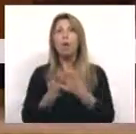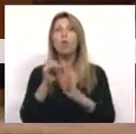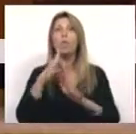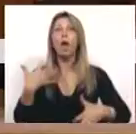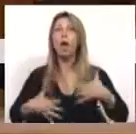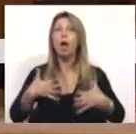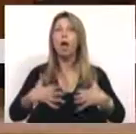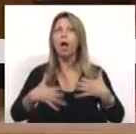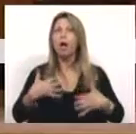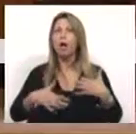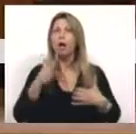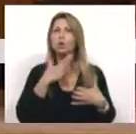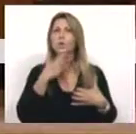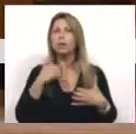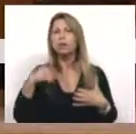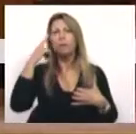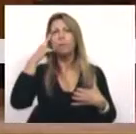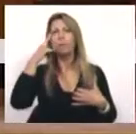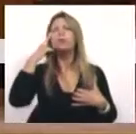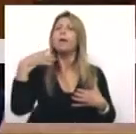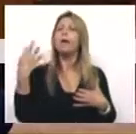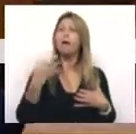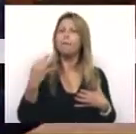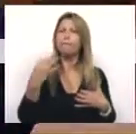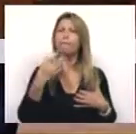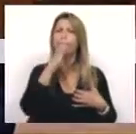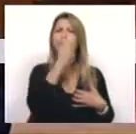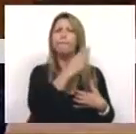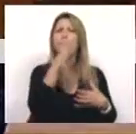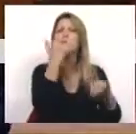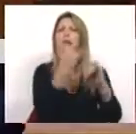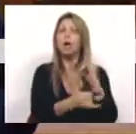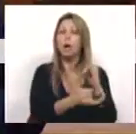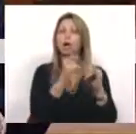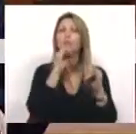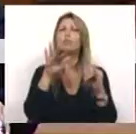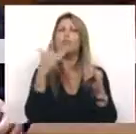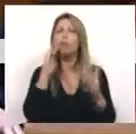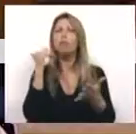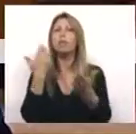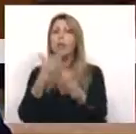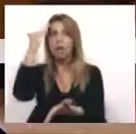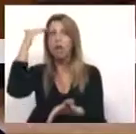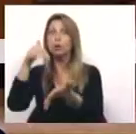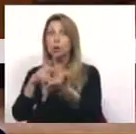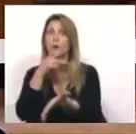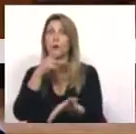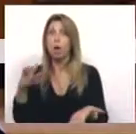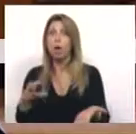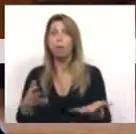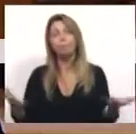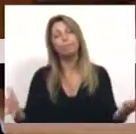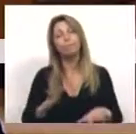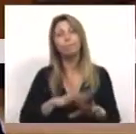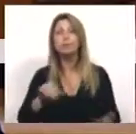que as leve a relacionar certos atos de risco com as possíveis consequências dramáticas. E é por isso que